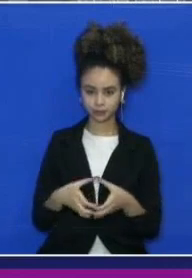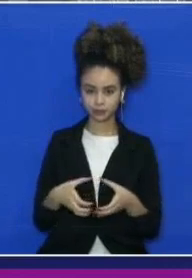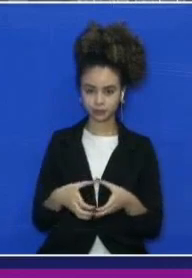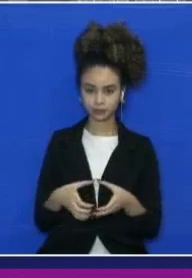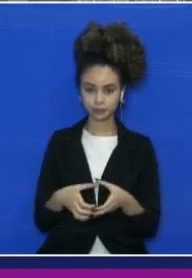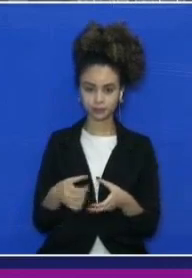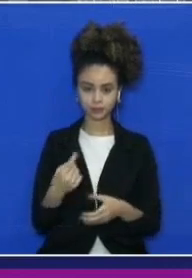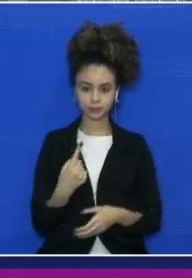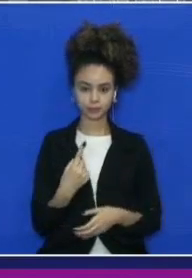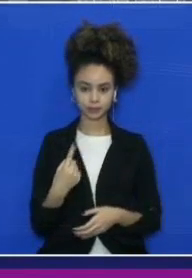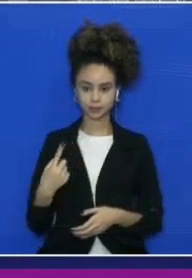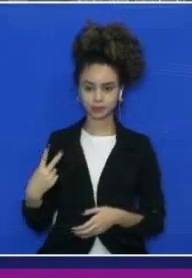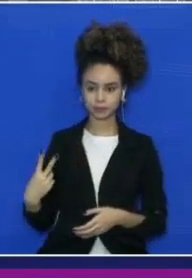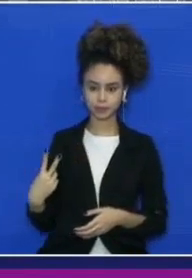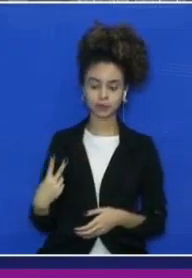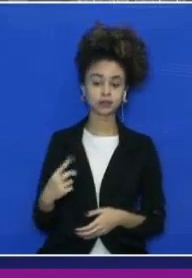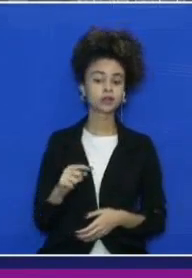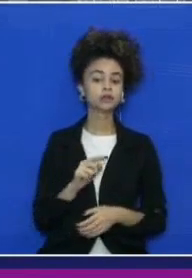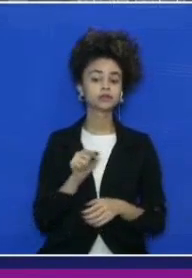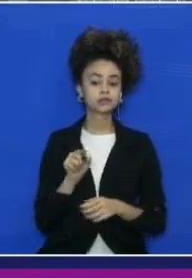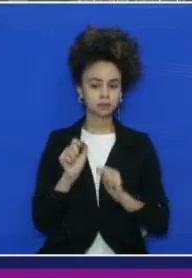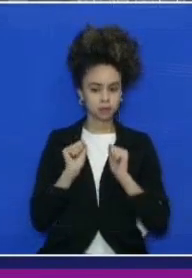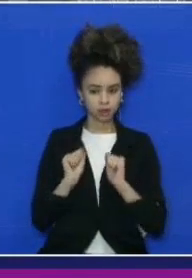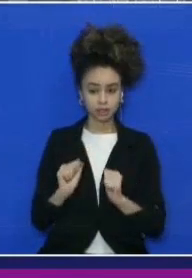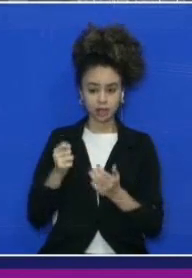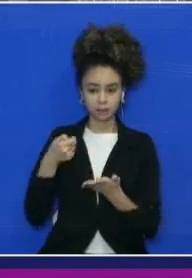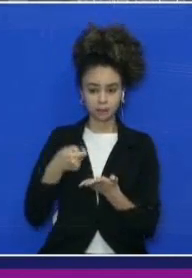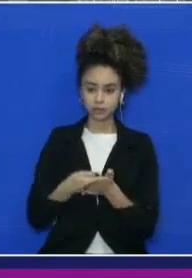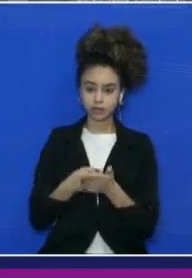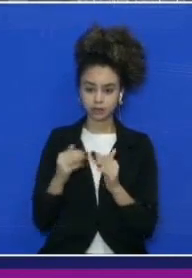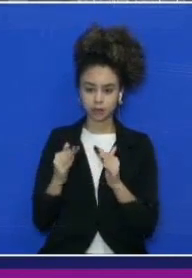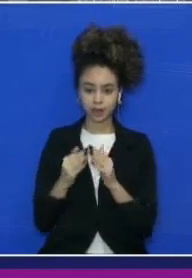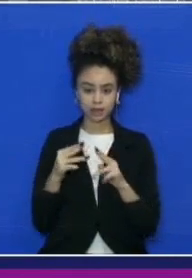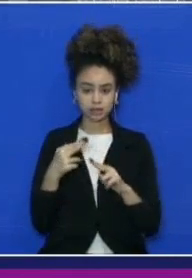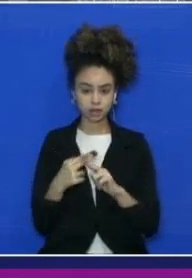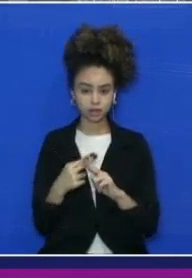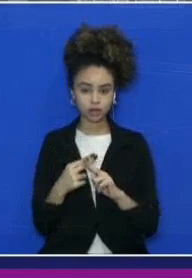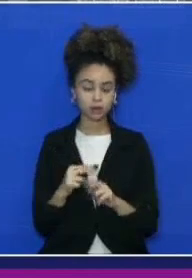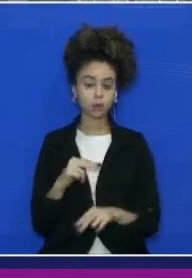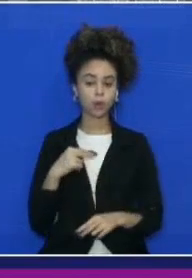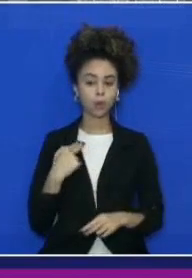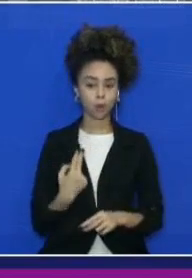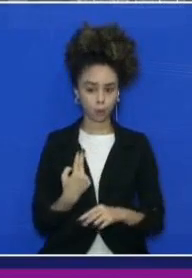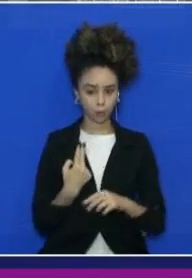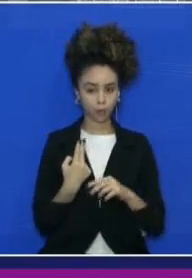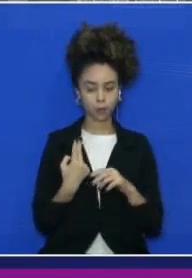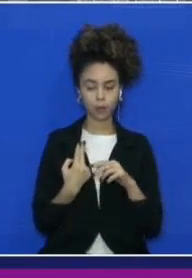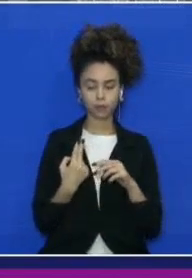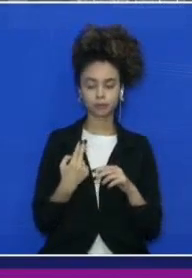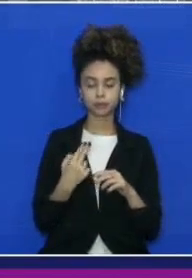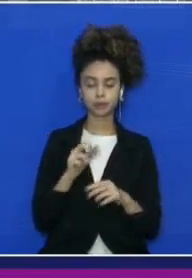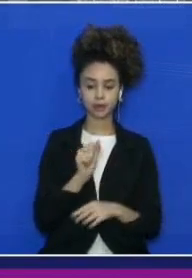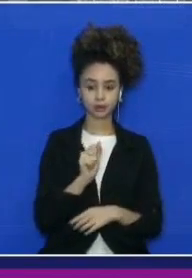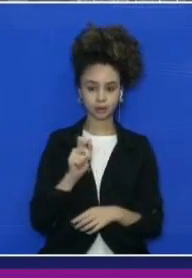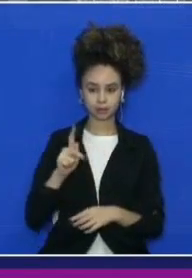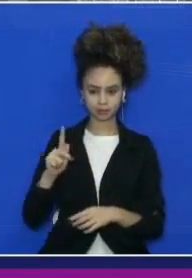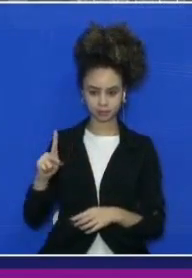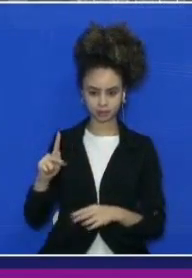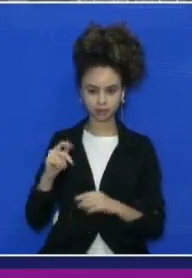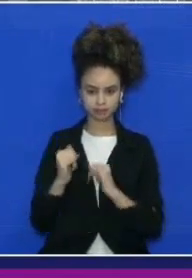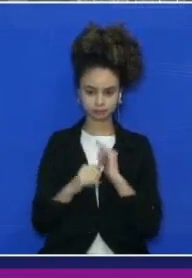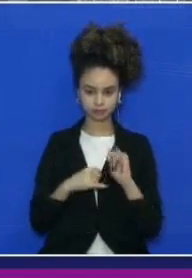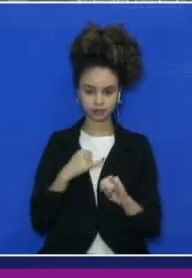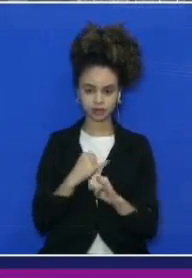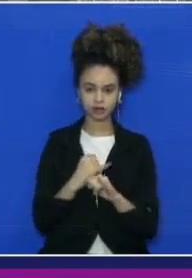12, número 12. Você pode realizar as suas apostas em uma lotérica ou via os canais eletrônicos das loterias